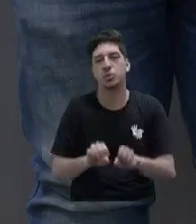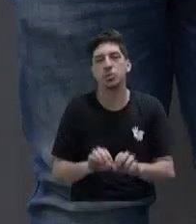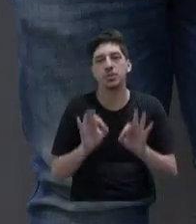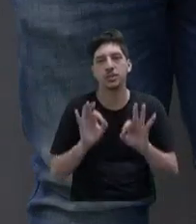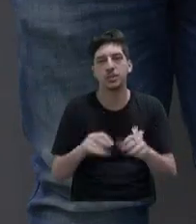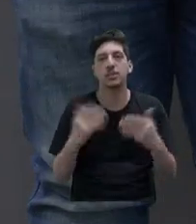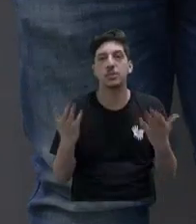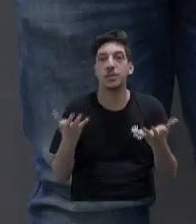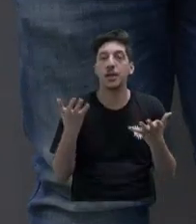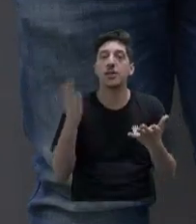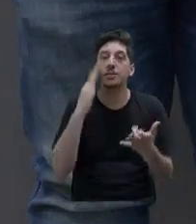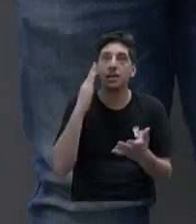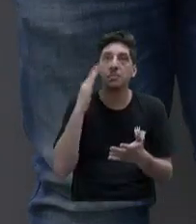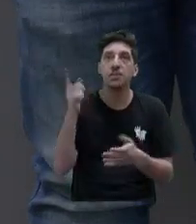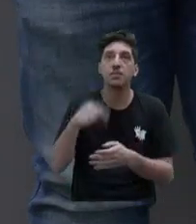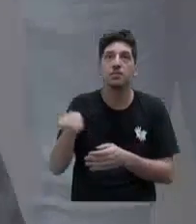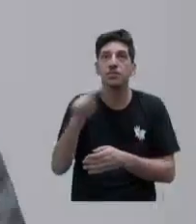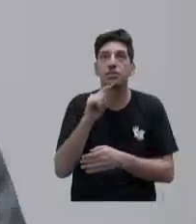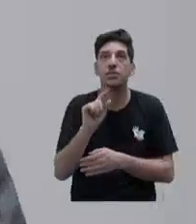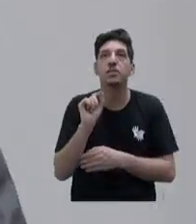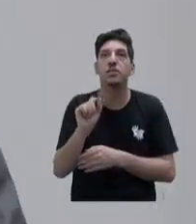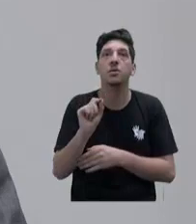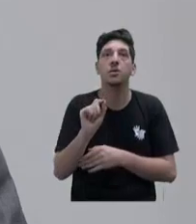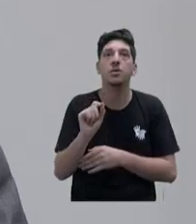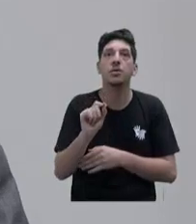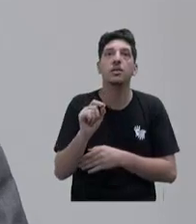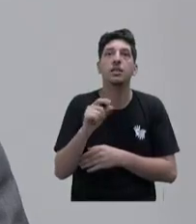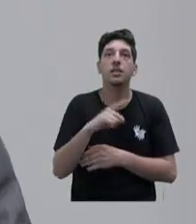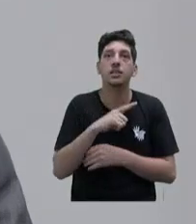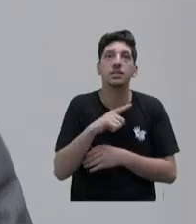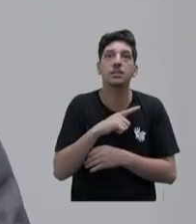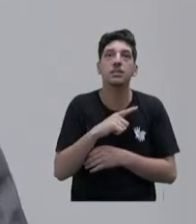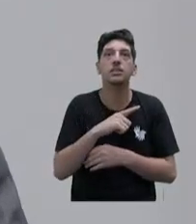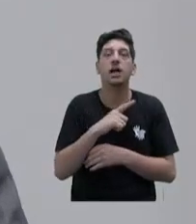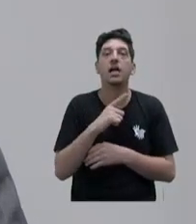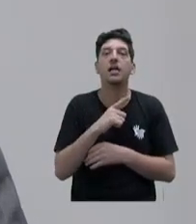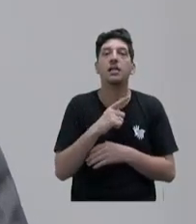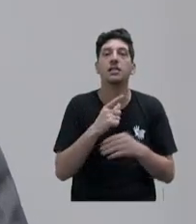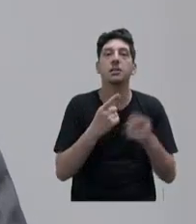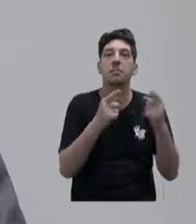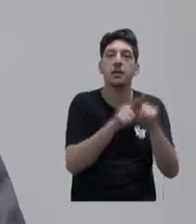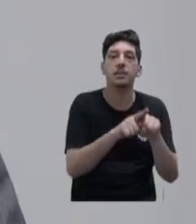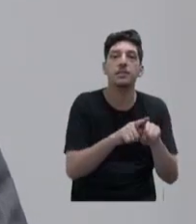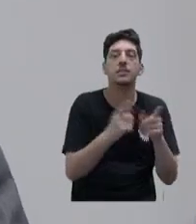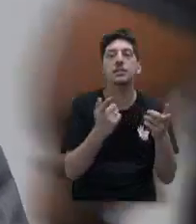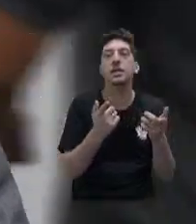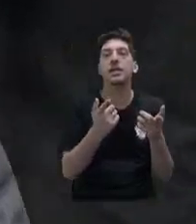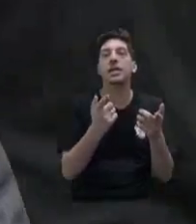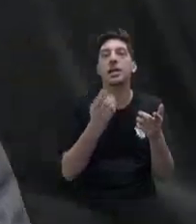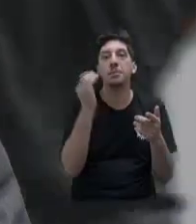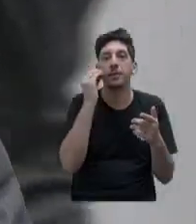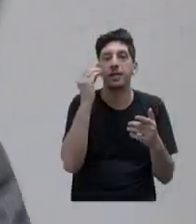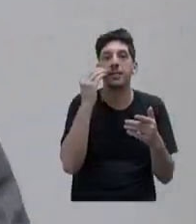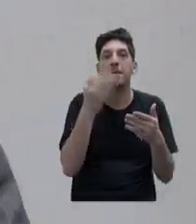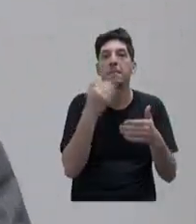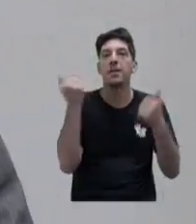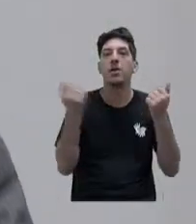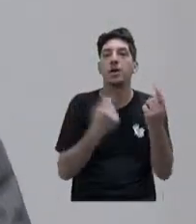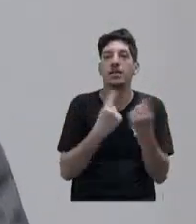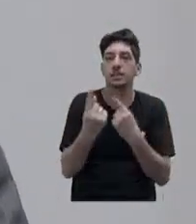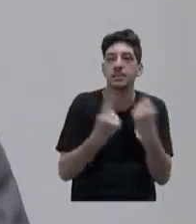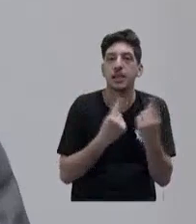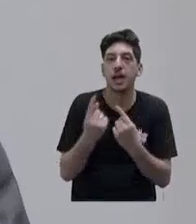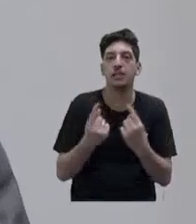eu queria saber assim, de vocês o que, que tem aí de interlocução até com a própria CEINFRA, para poder estar melhorando aí as estradas, as